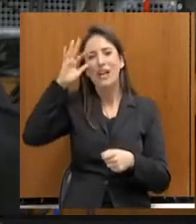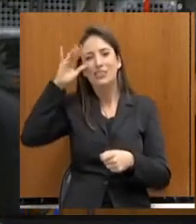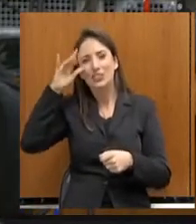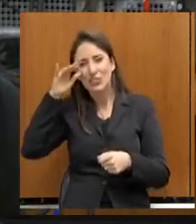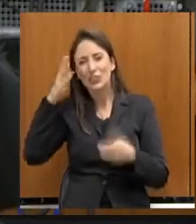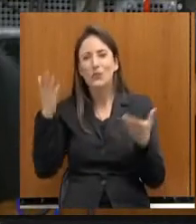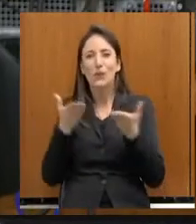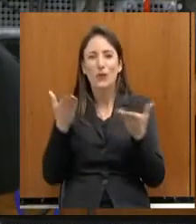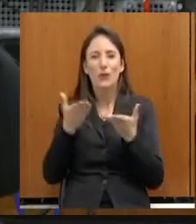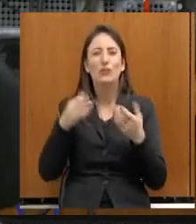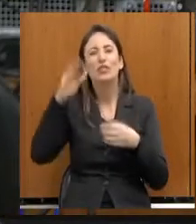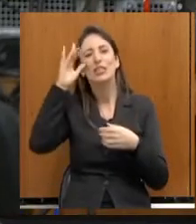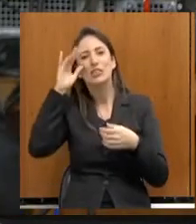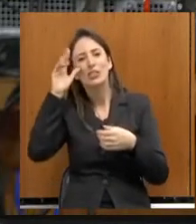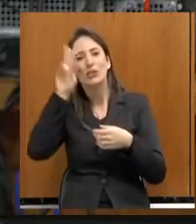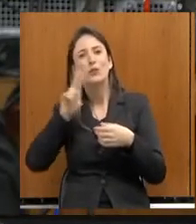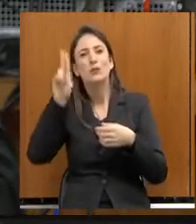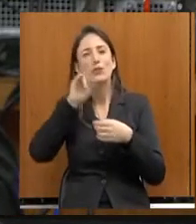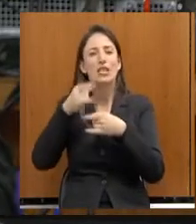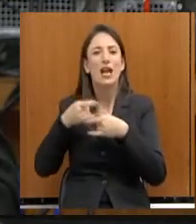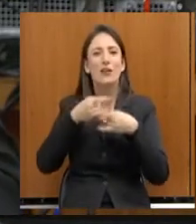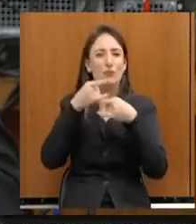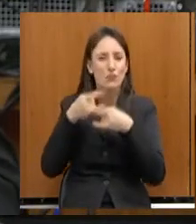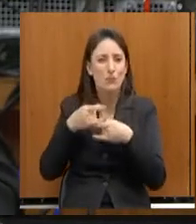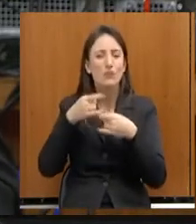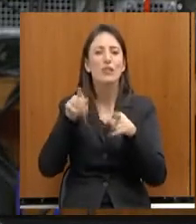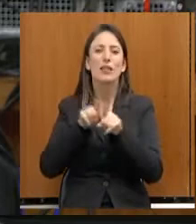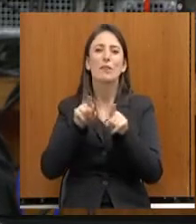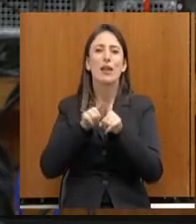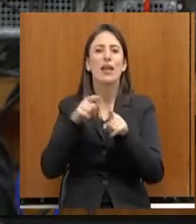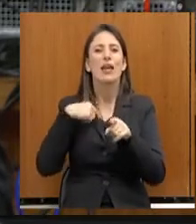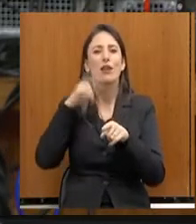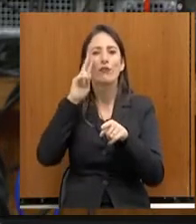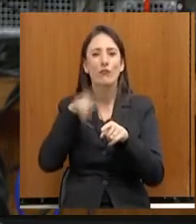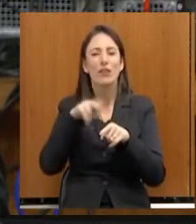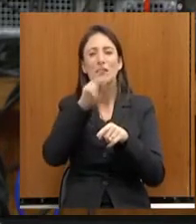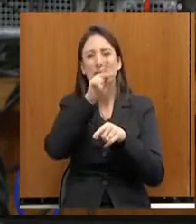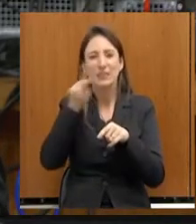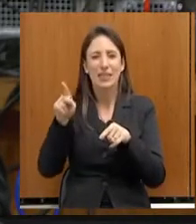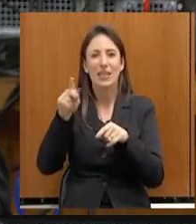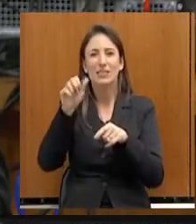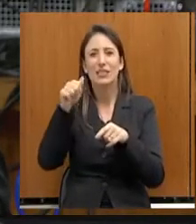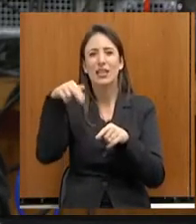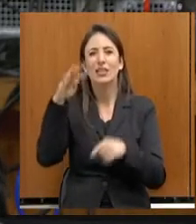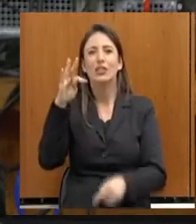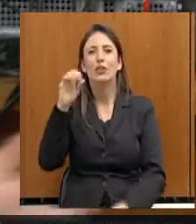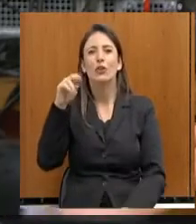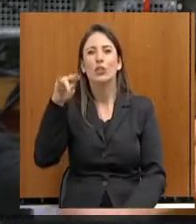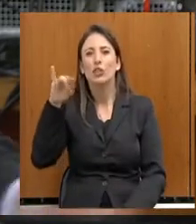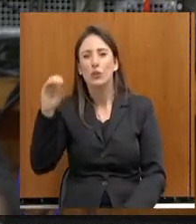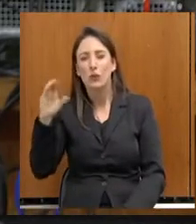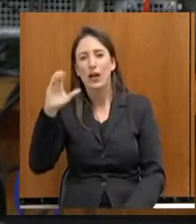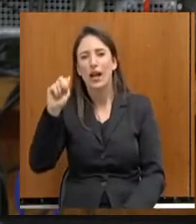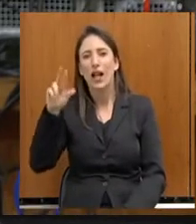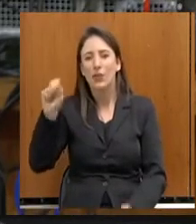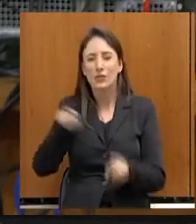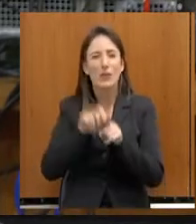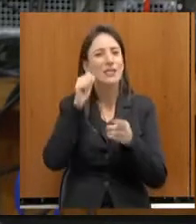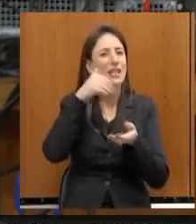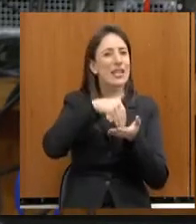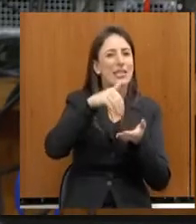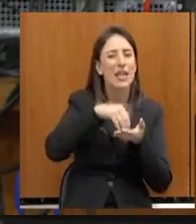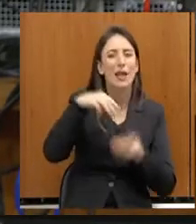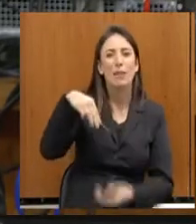pela plataformas um tô vendo ali no os presidentes é Antônio Carlos Arantes enfim secretária Marli